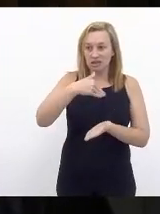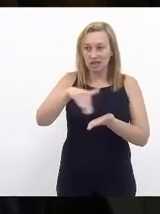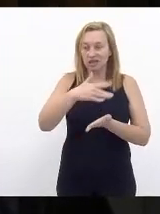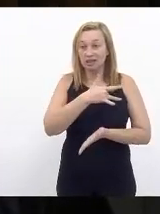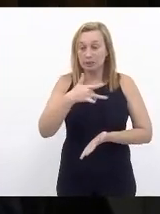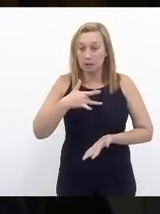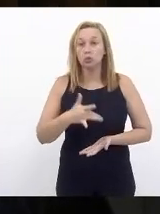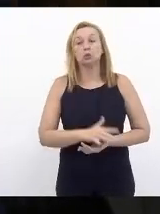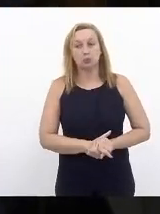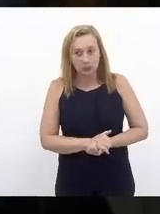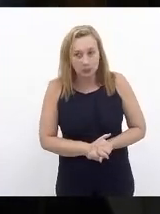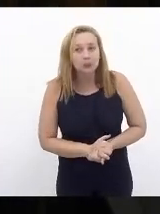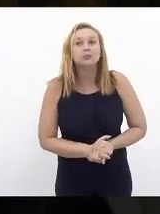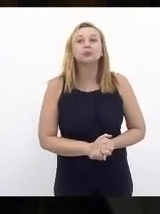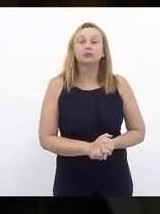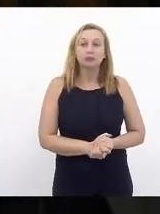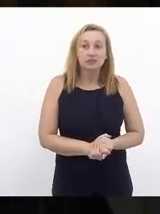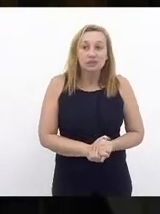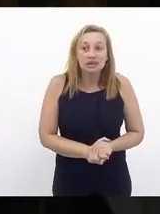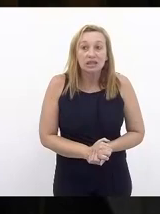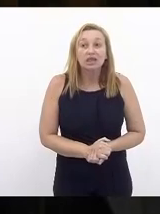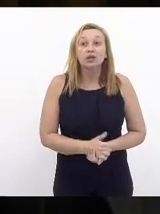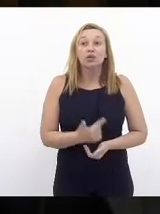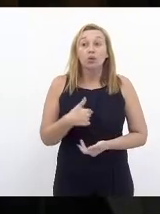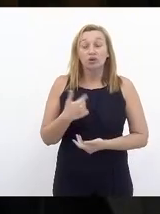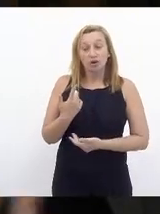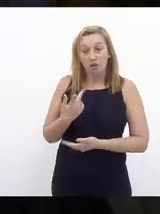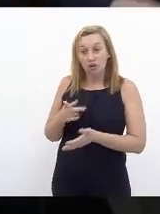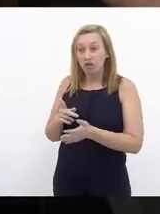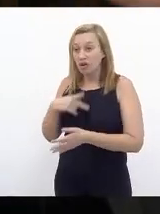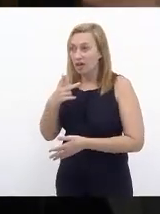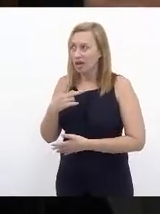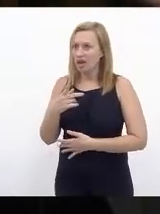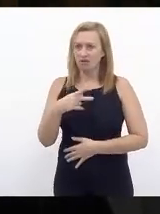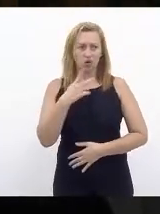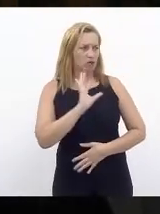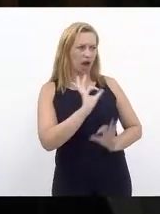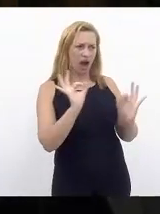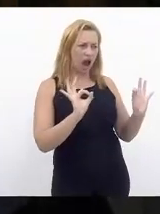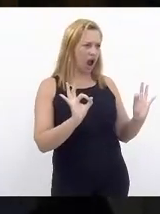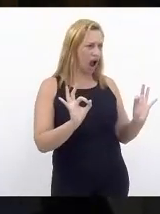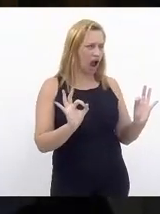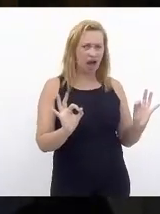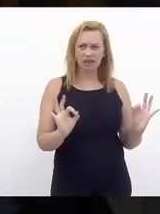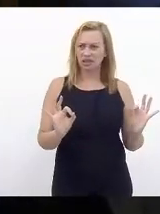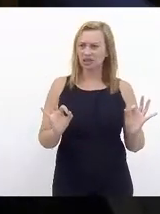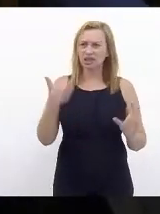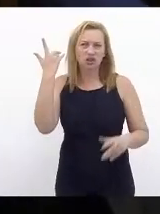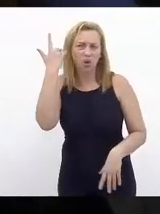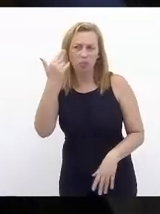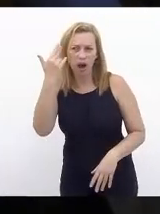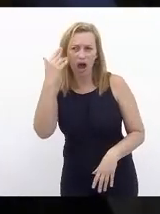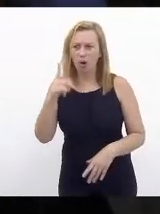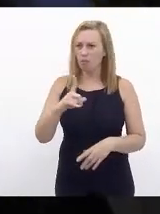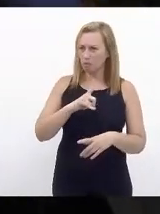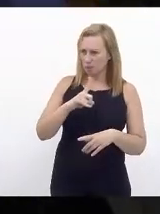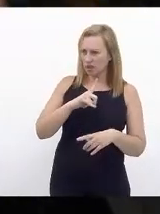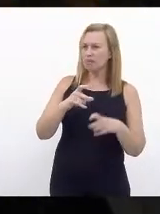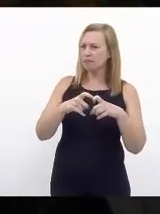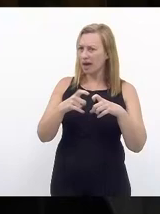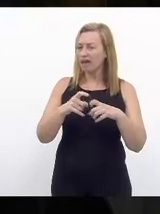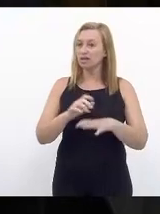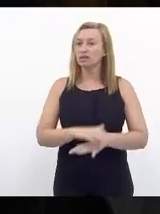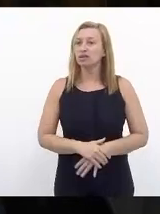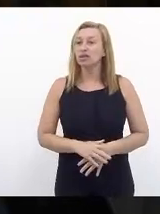saúde. E quando eu interpelei, ele falou: não, está tudo normal, nós temos os médicos. Ainda